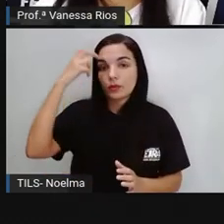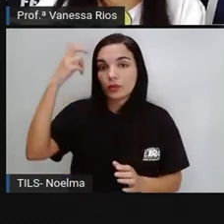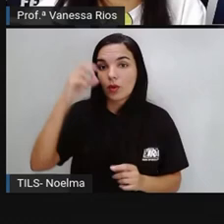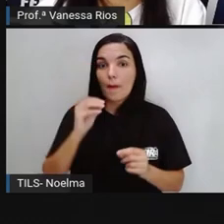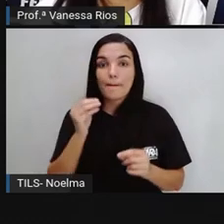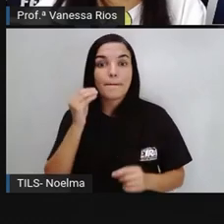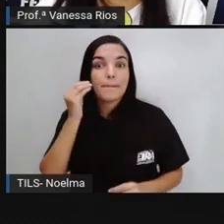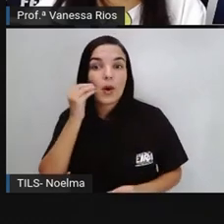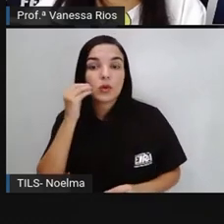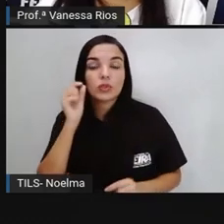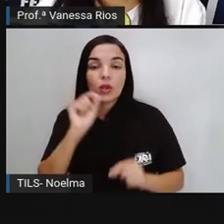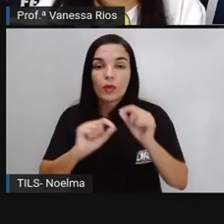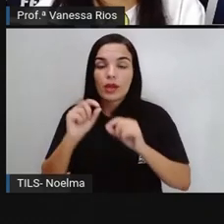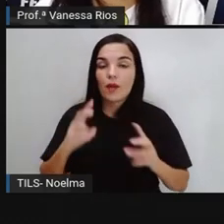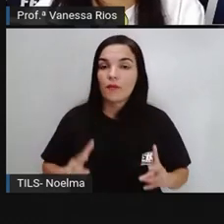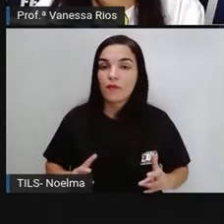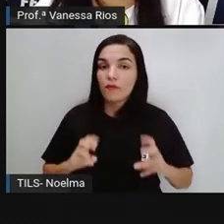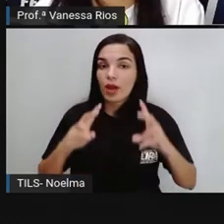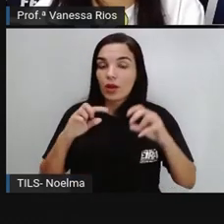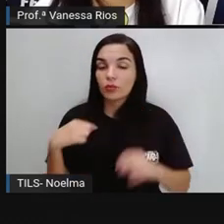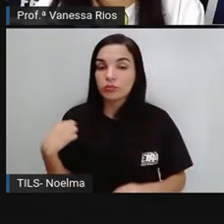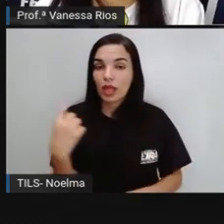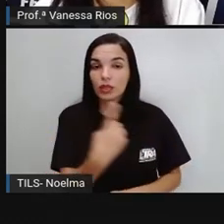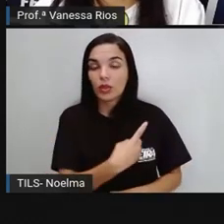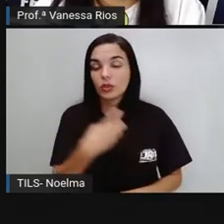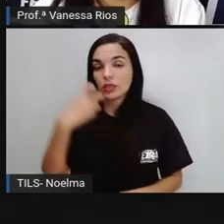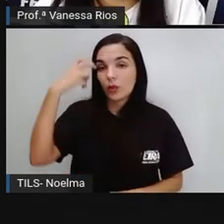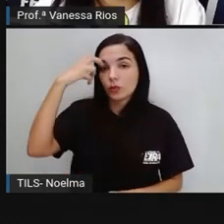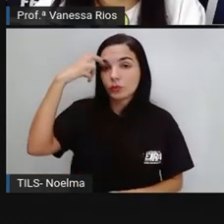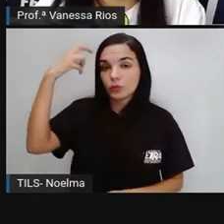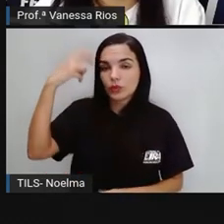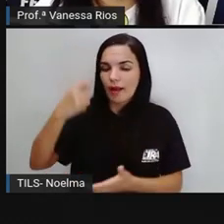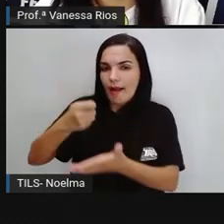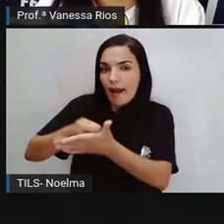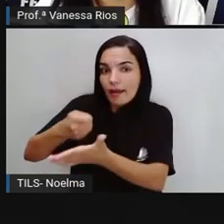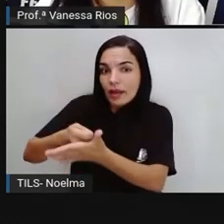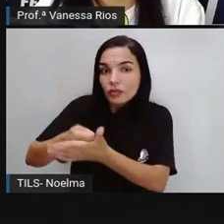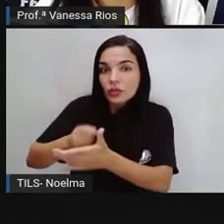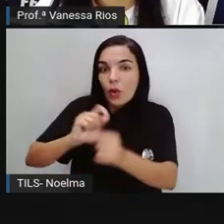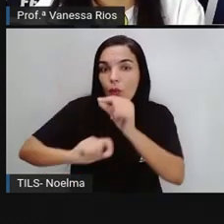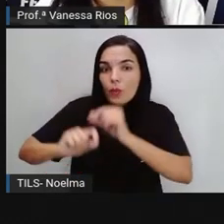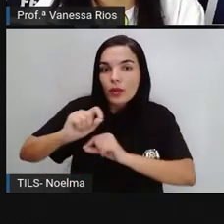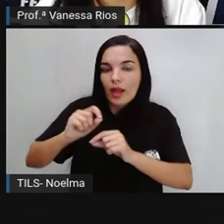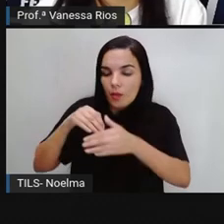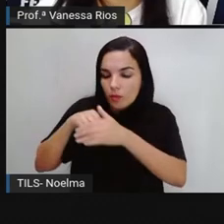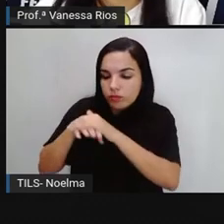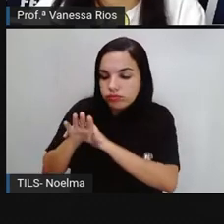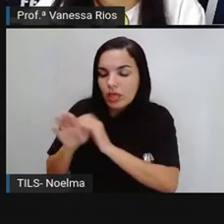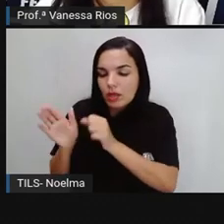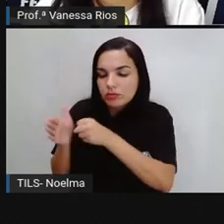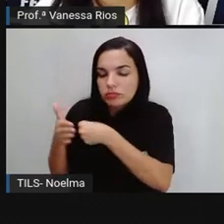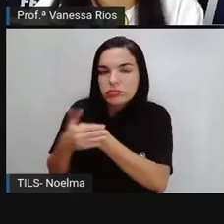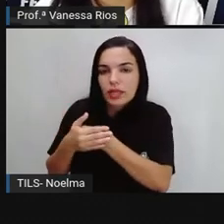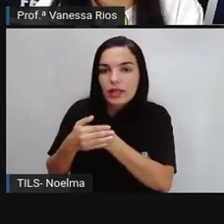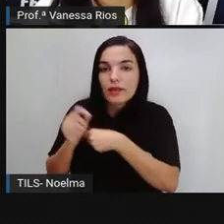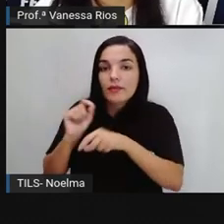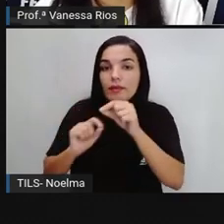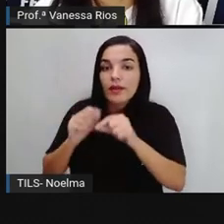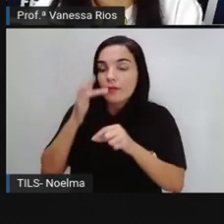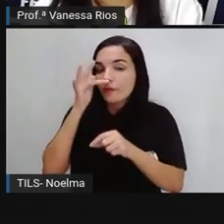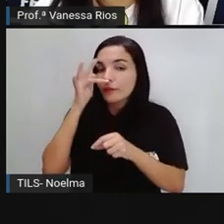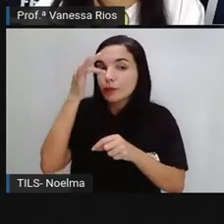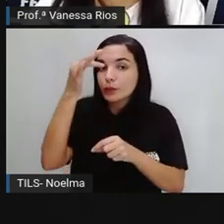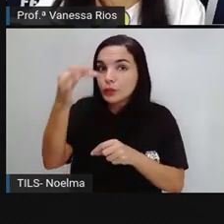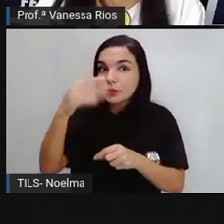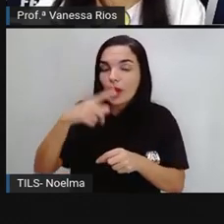cultura. Garantir a preservação de toda essa herança cultural nos permite formar a nossa identidade